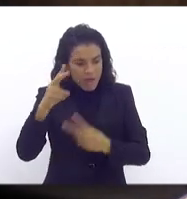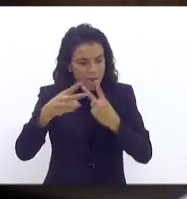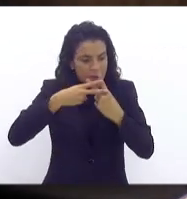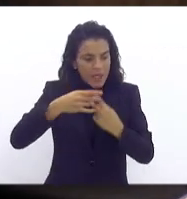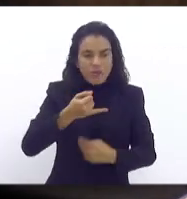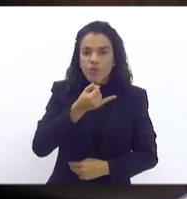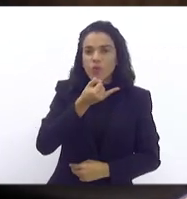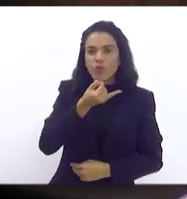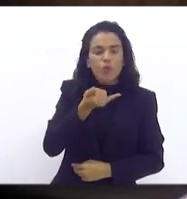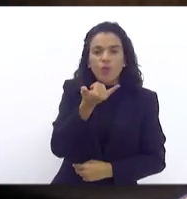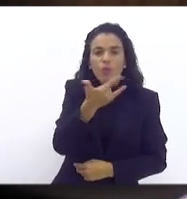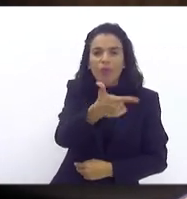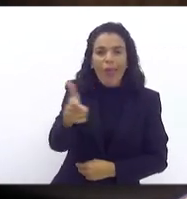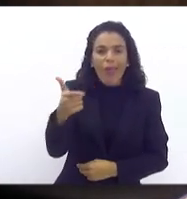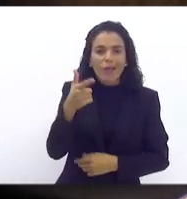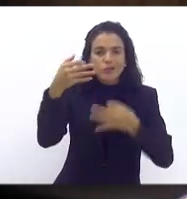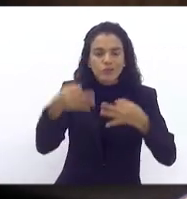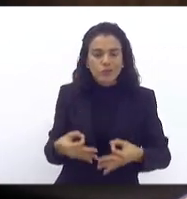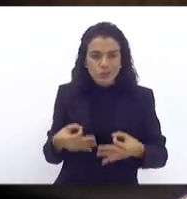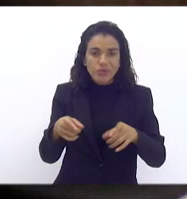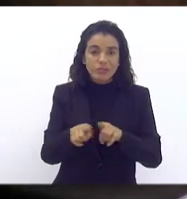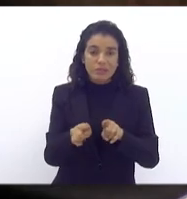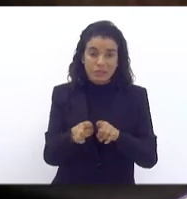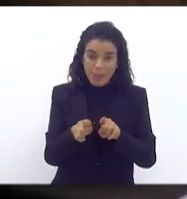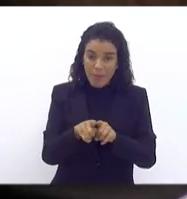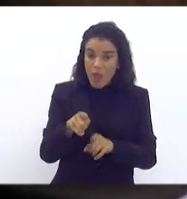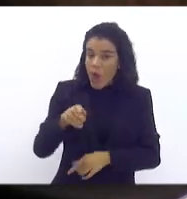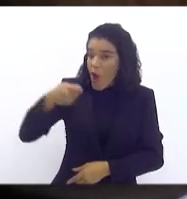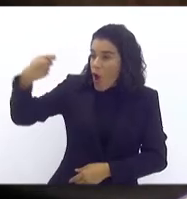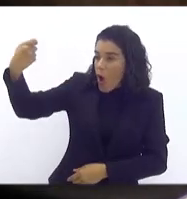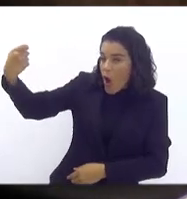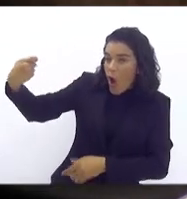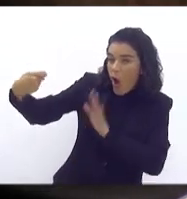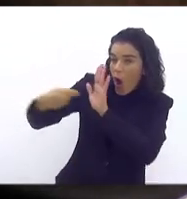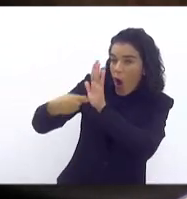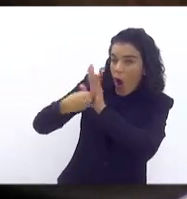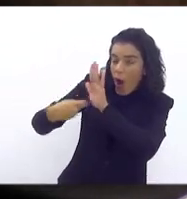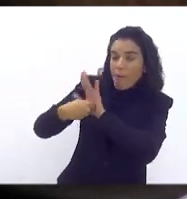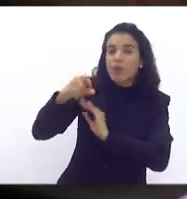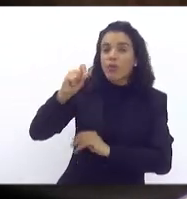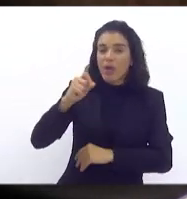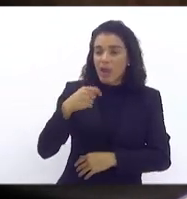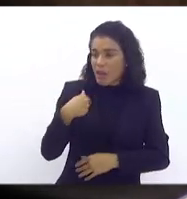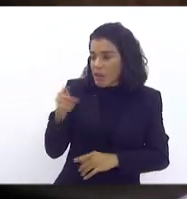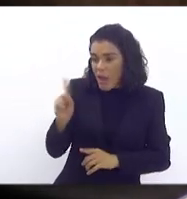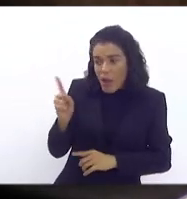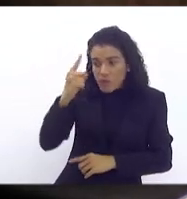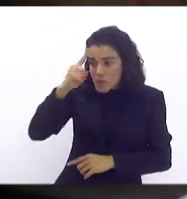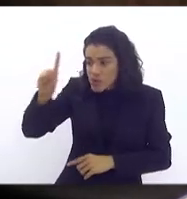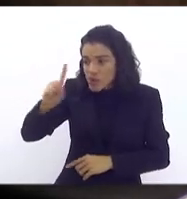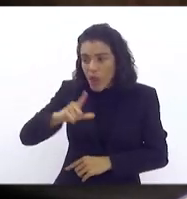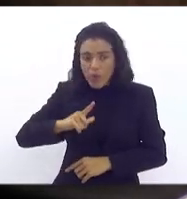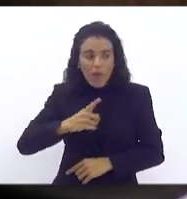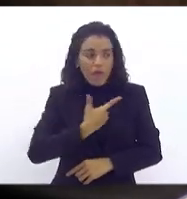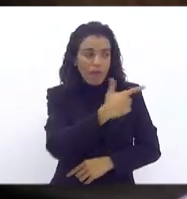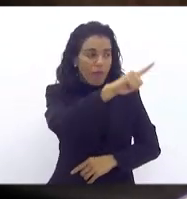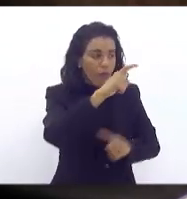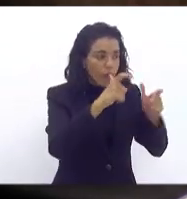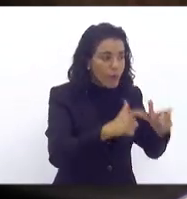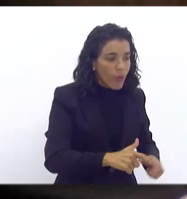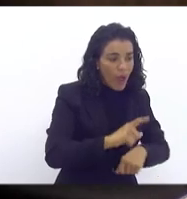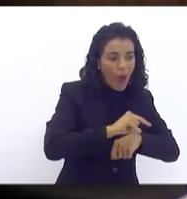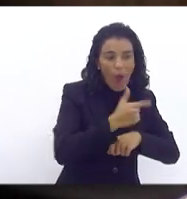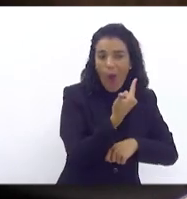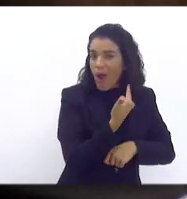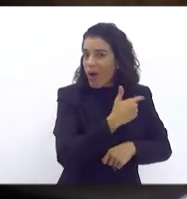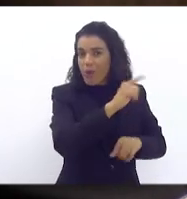e de se ver forçado a documentar porque se ele for confrontado ele falava não nesse dia eu estava no lugar tal na hora tal e